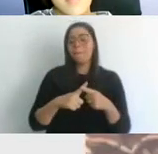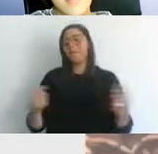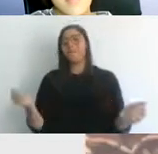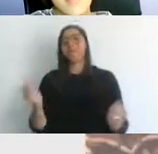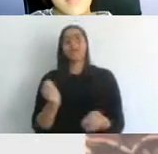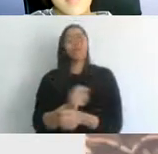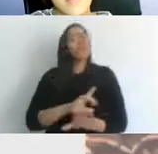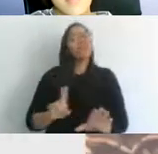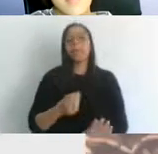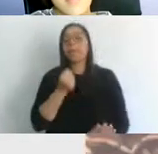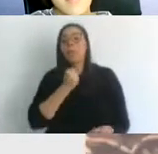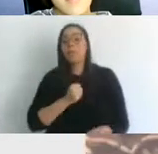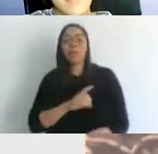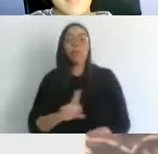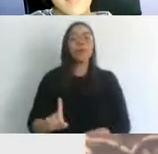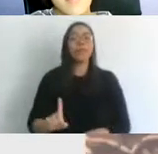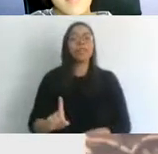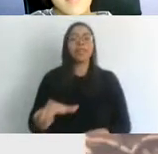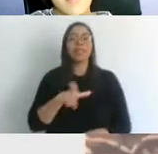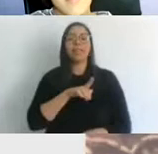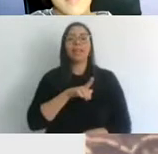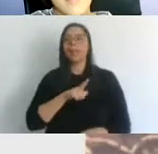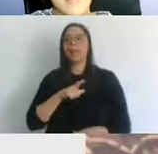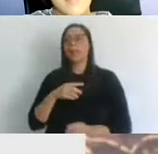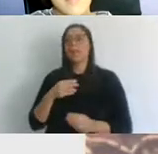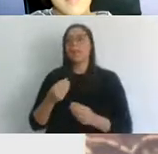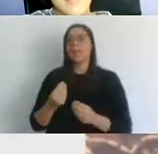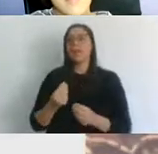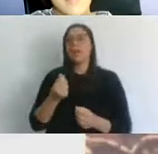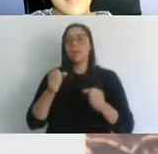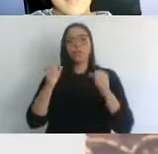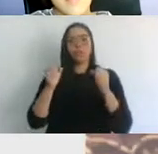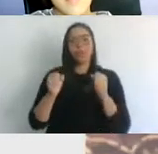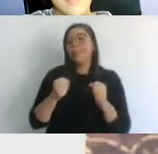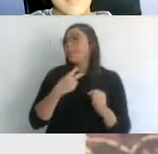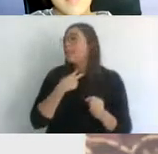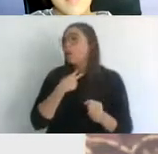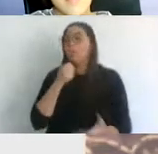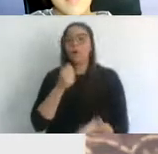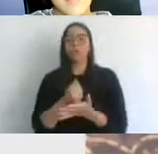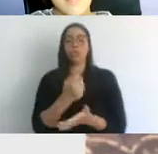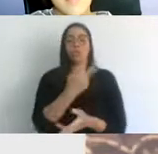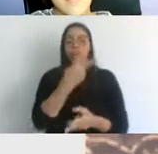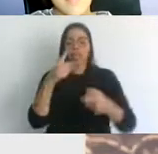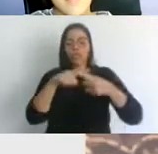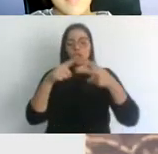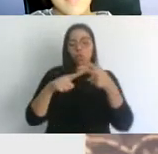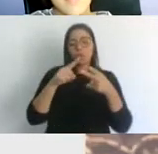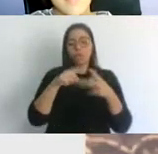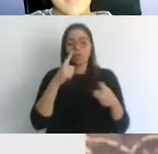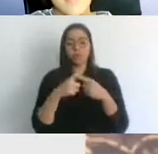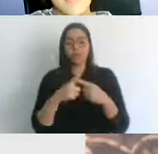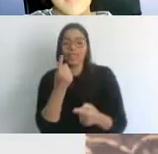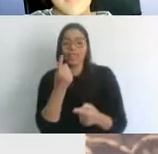Alguns são disciplinares que é forma de você não comer duas coisas porque tem pouca Comida dentro de casa tem coisa torcer